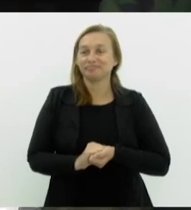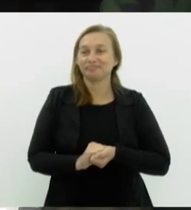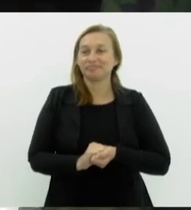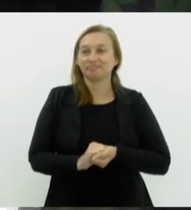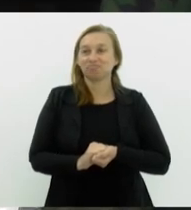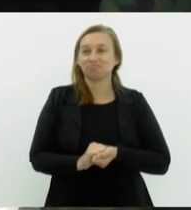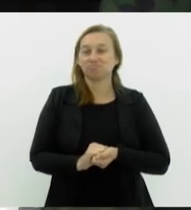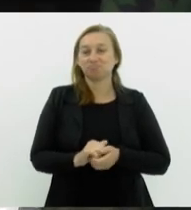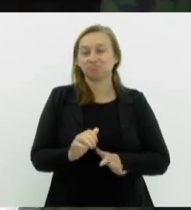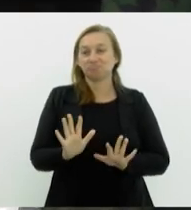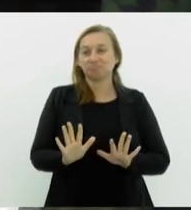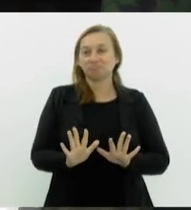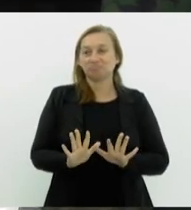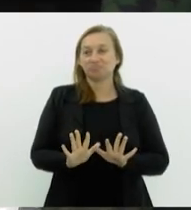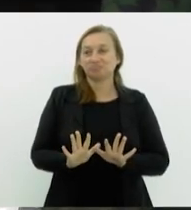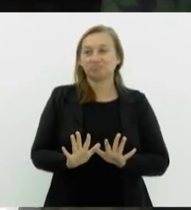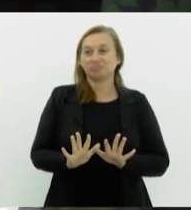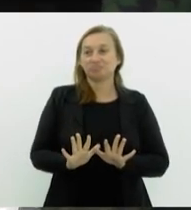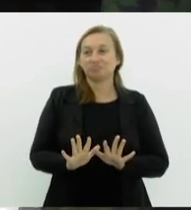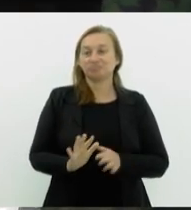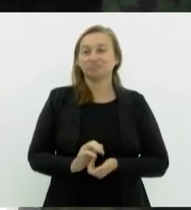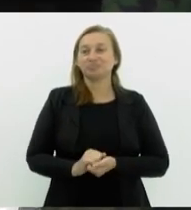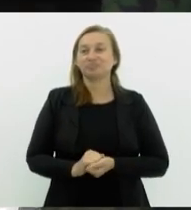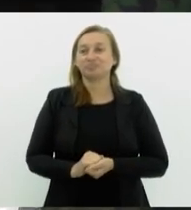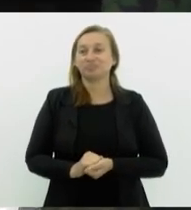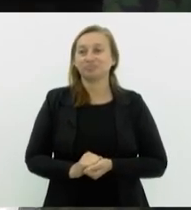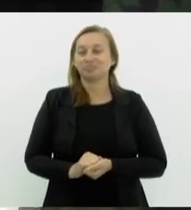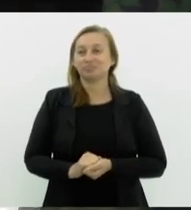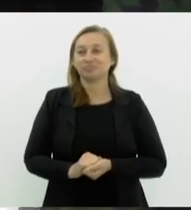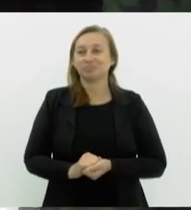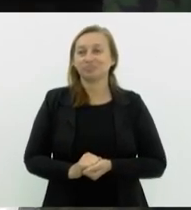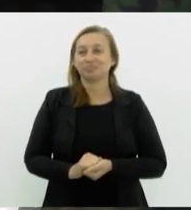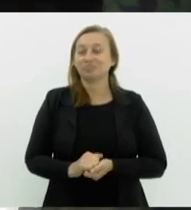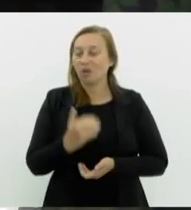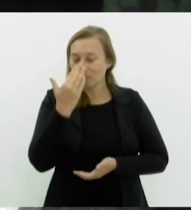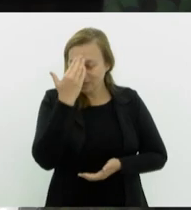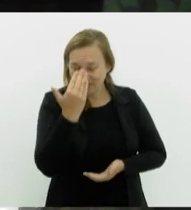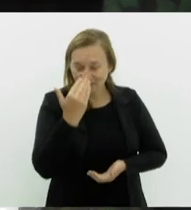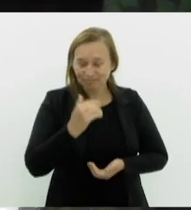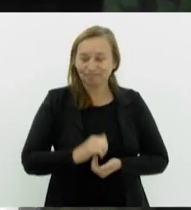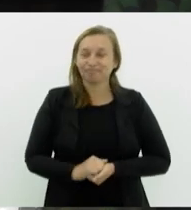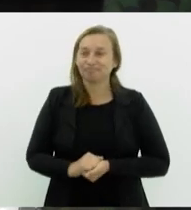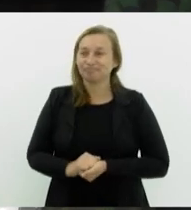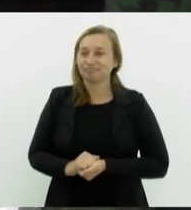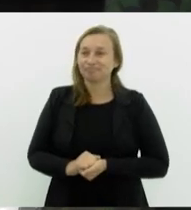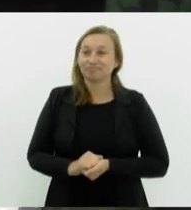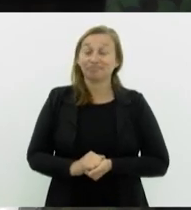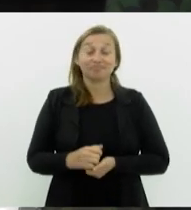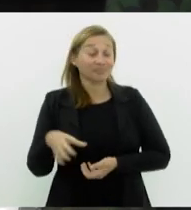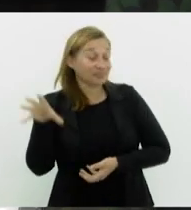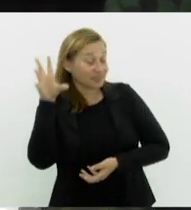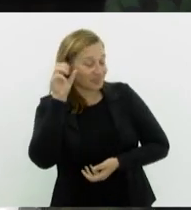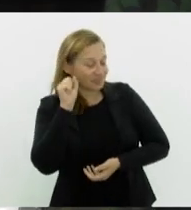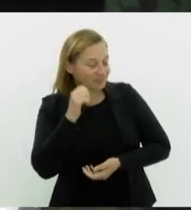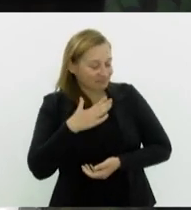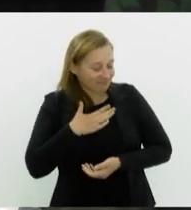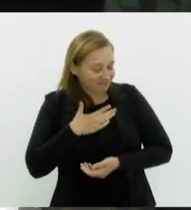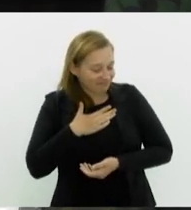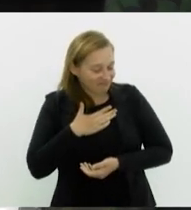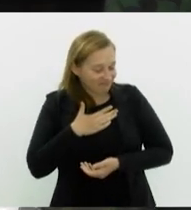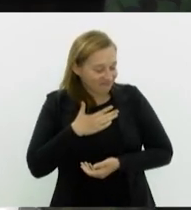desagrado, né, ferir suscetibilidade. Muito obrigado por me ouvir